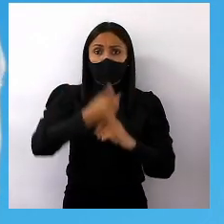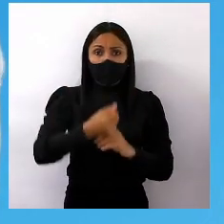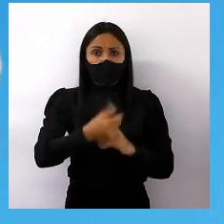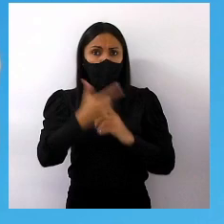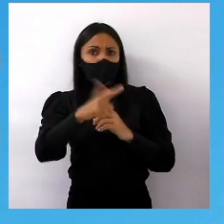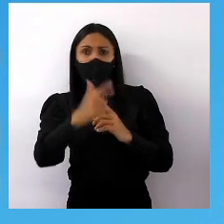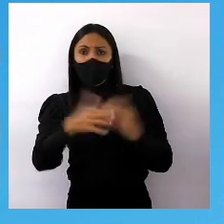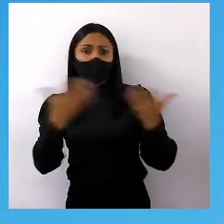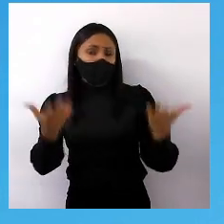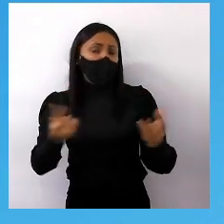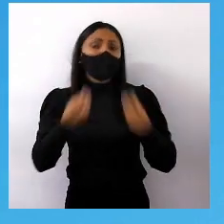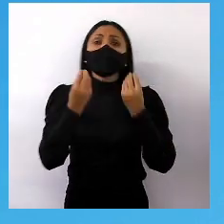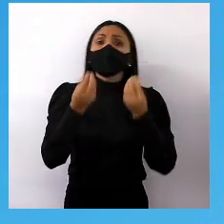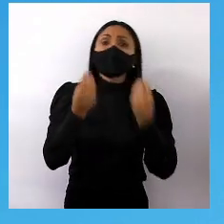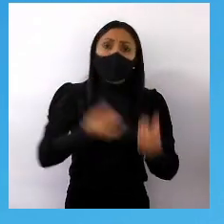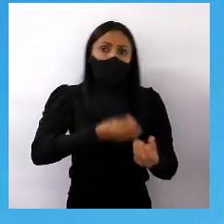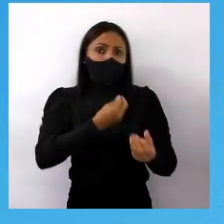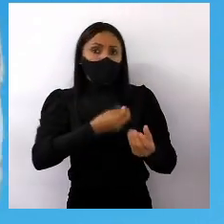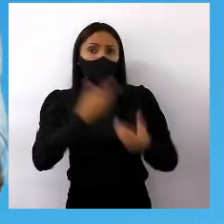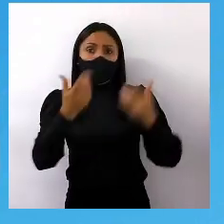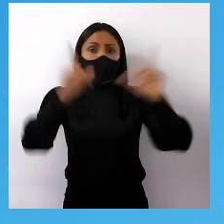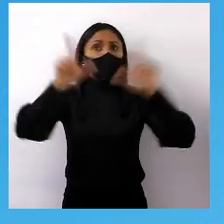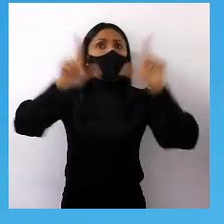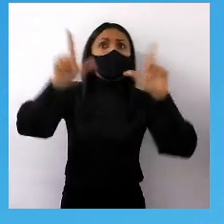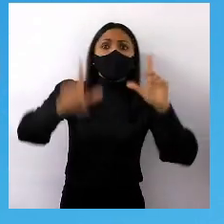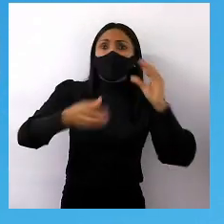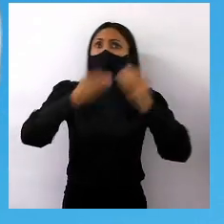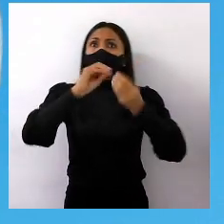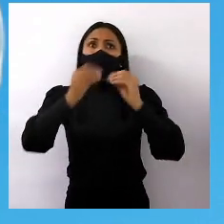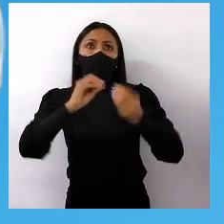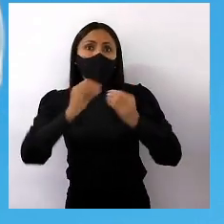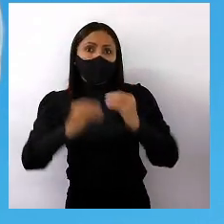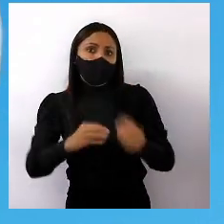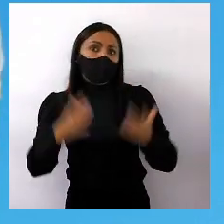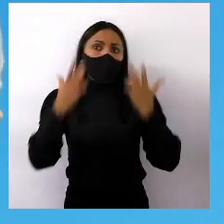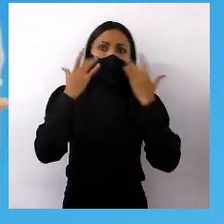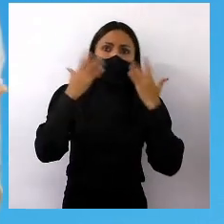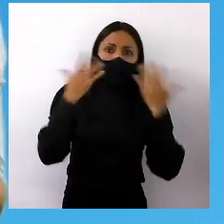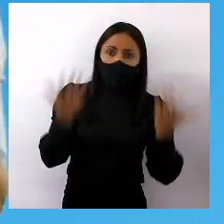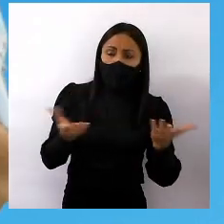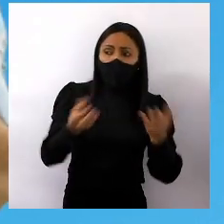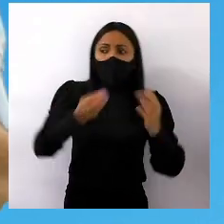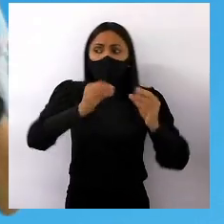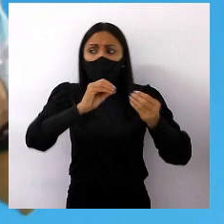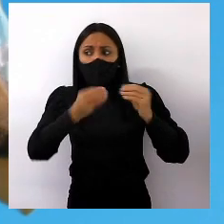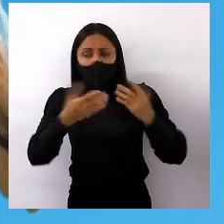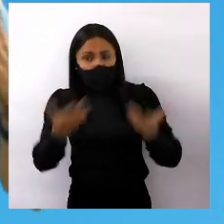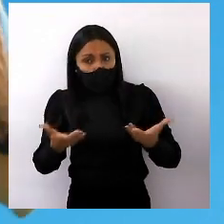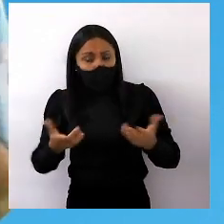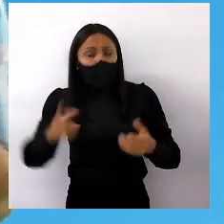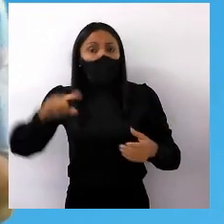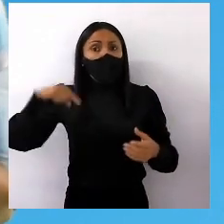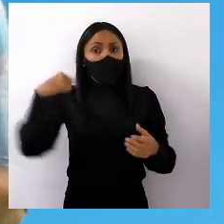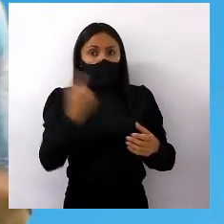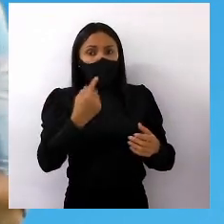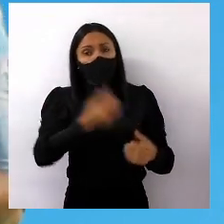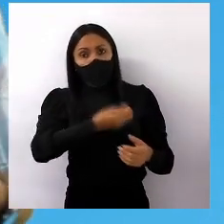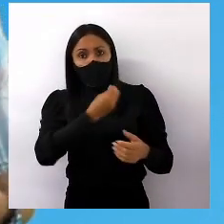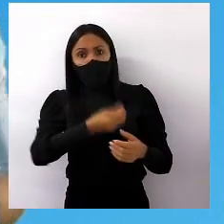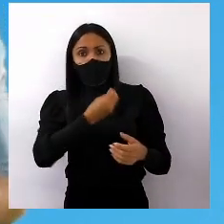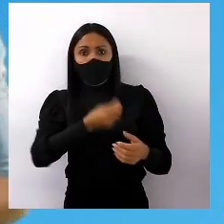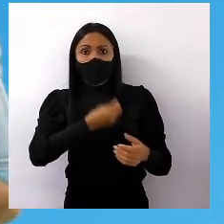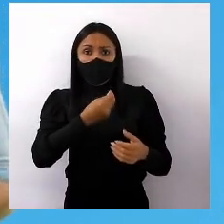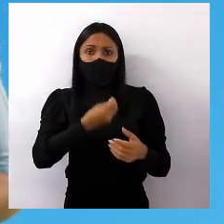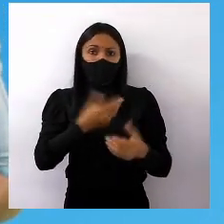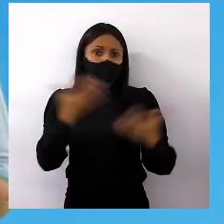sem teatro, sem cinema, sem TV, sem novela, né? TV não, mas novela, ou seja, a vida seria cinza,